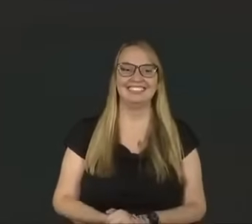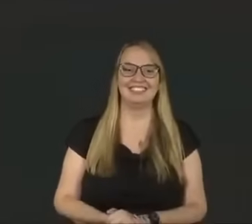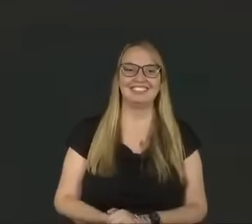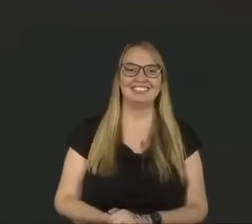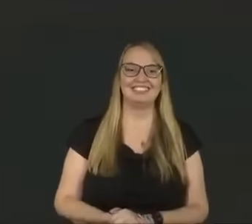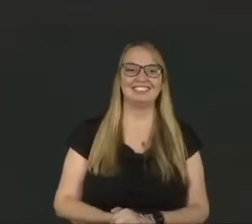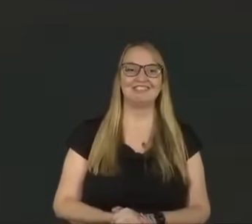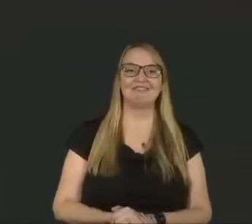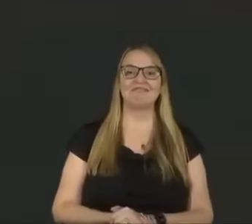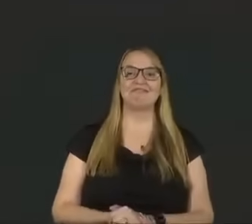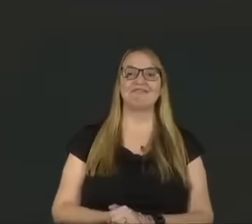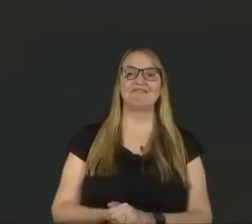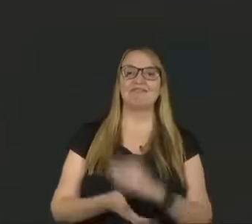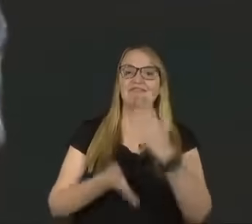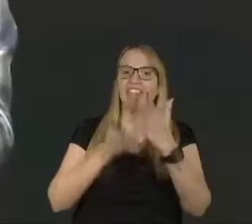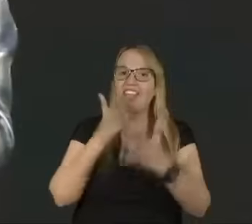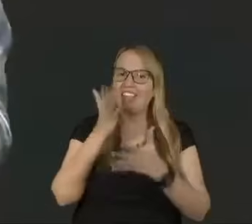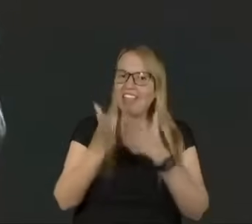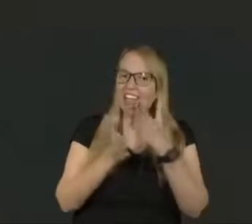demais